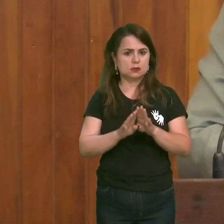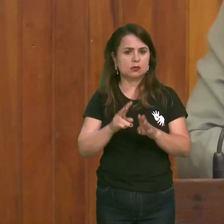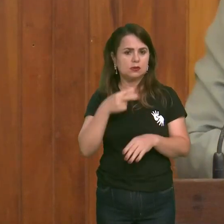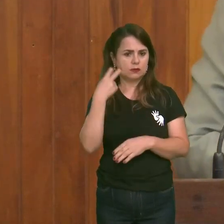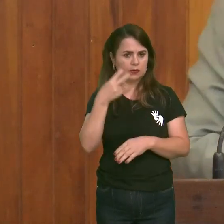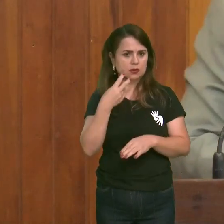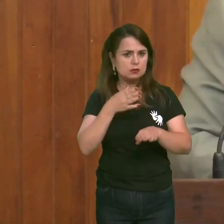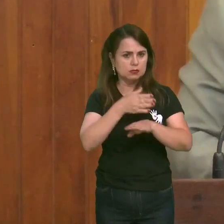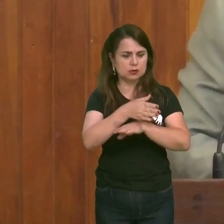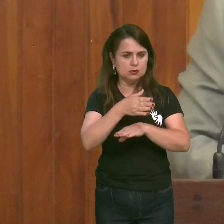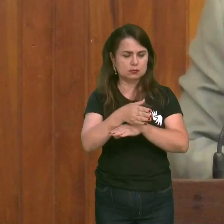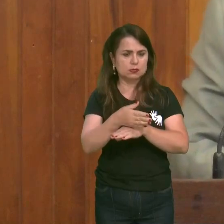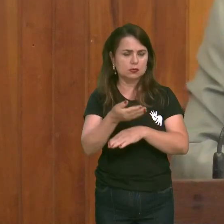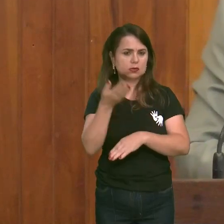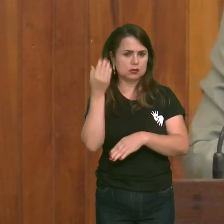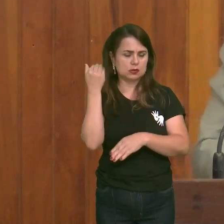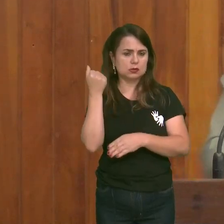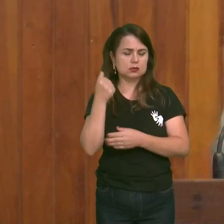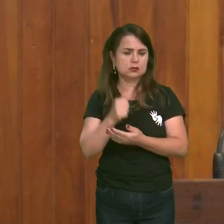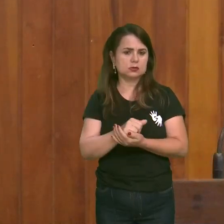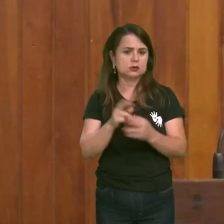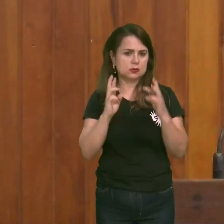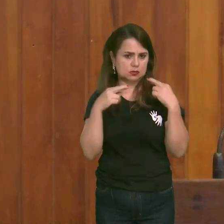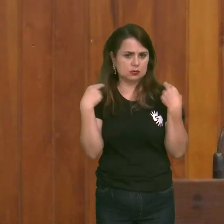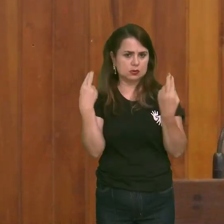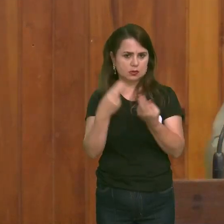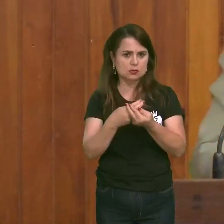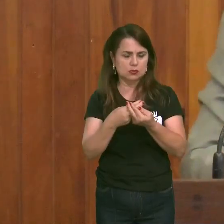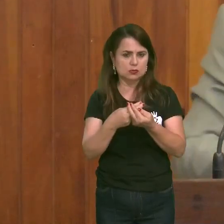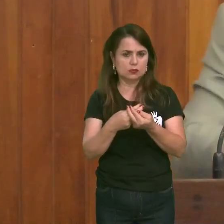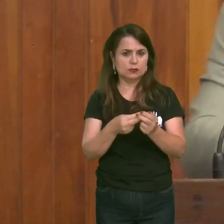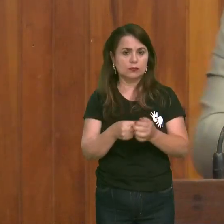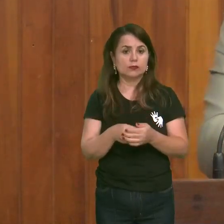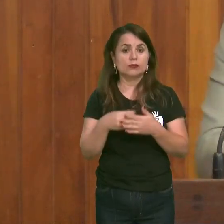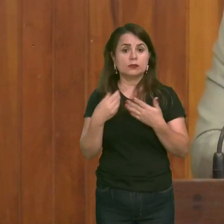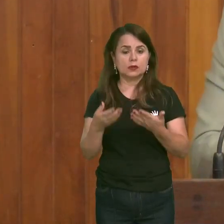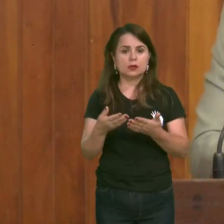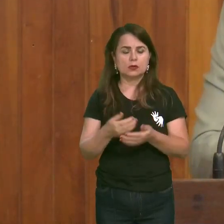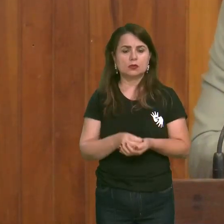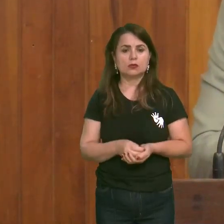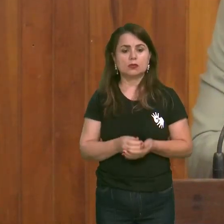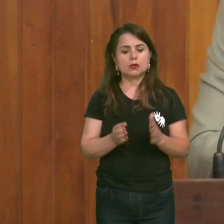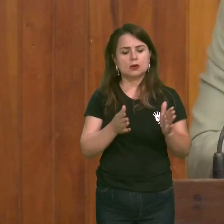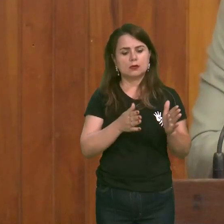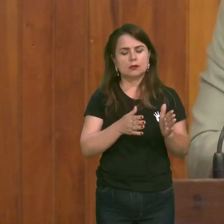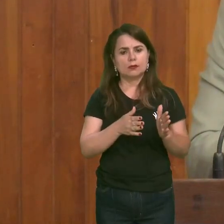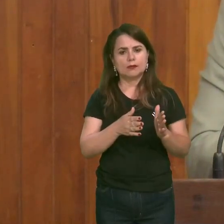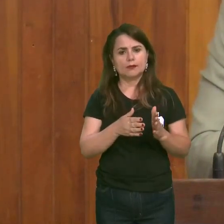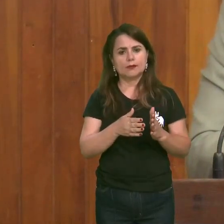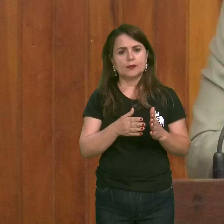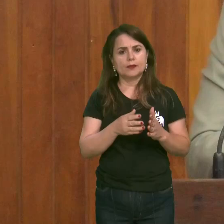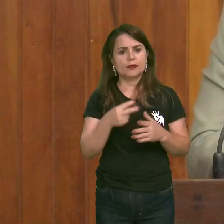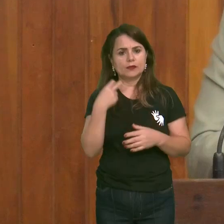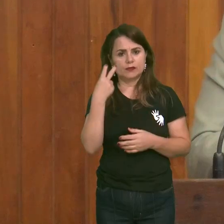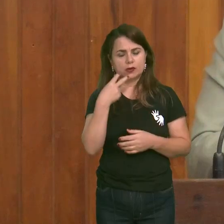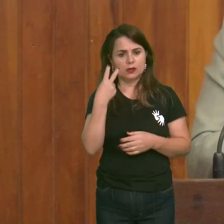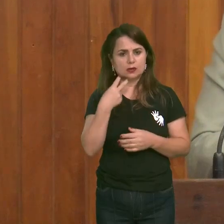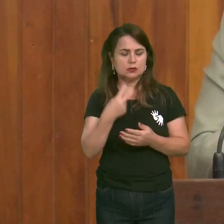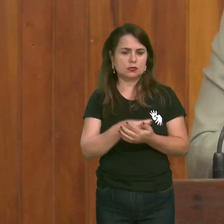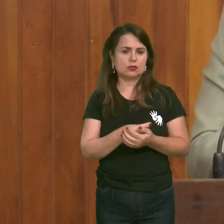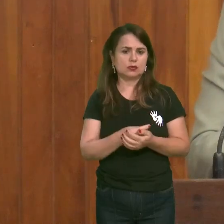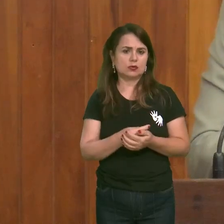Nardi e todos nós participamos da reunião que momento nenhum vereador foi